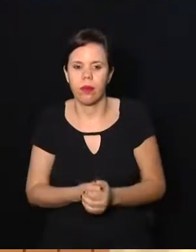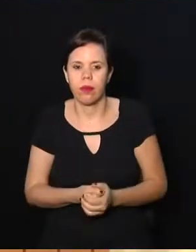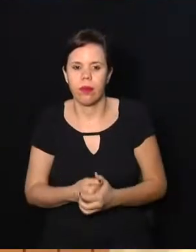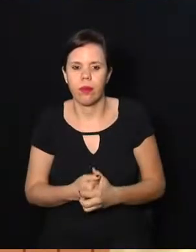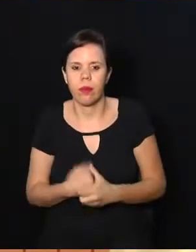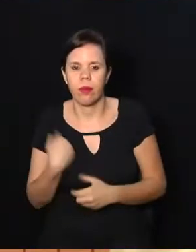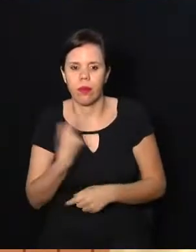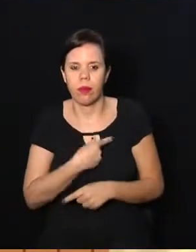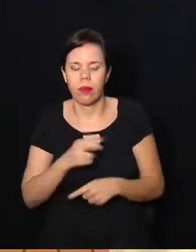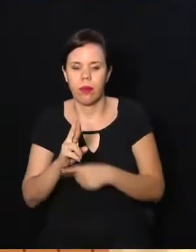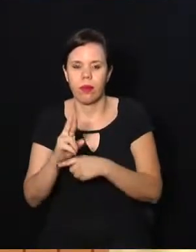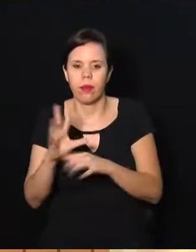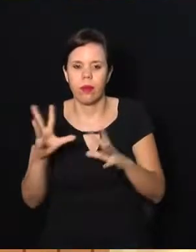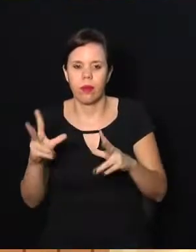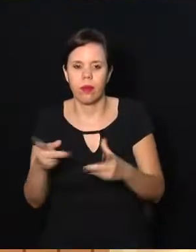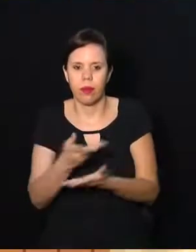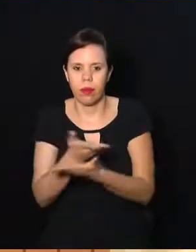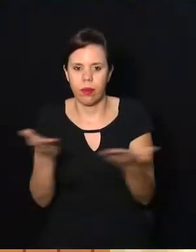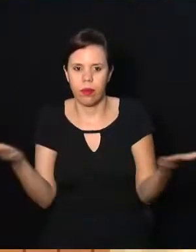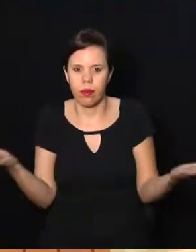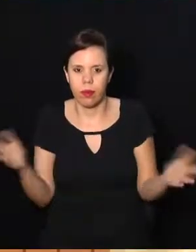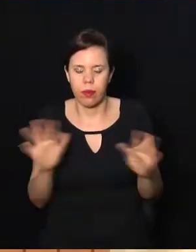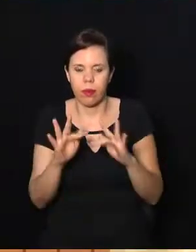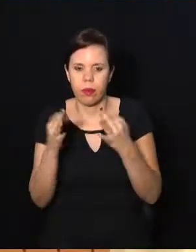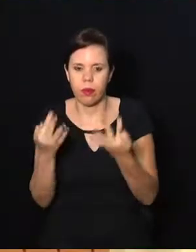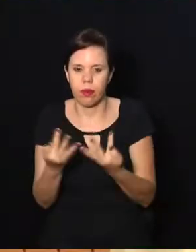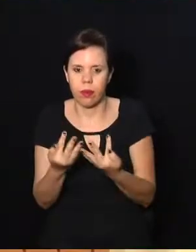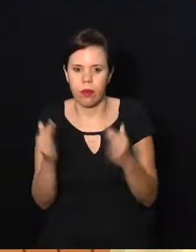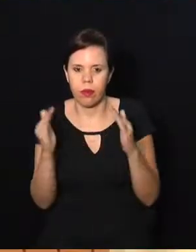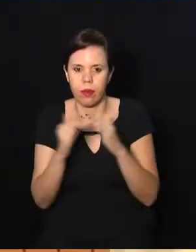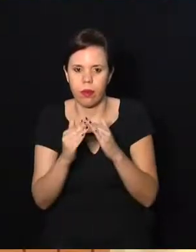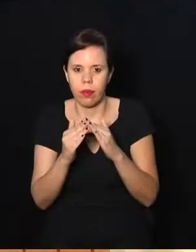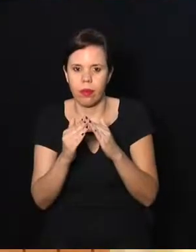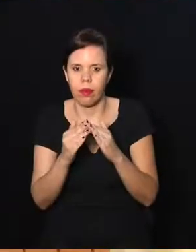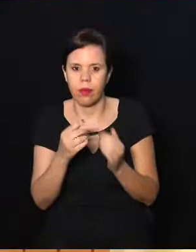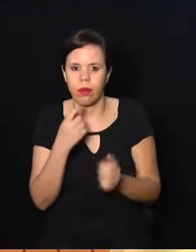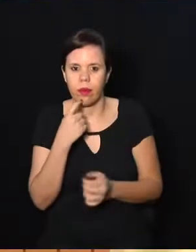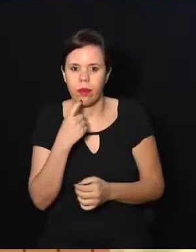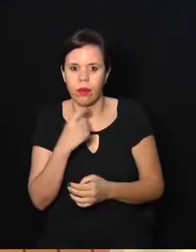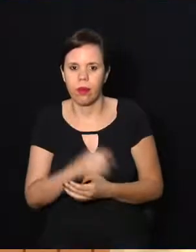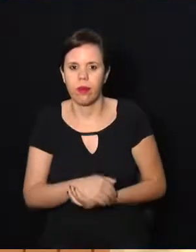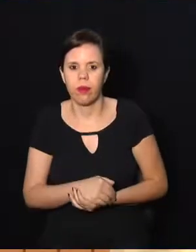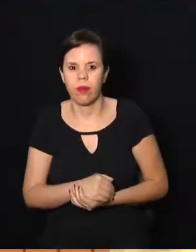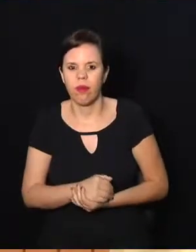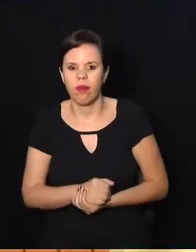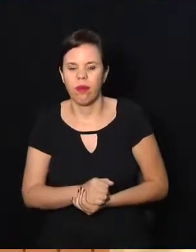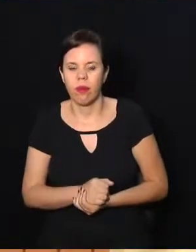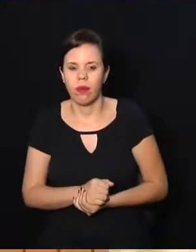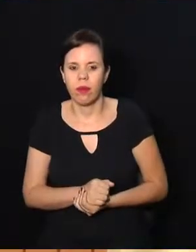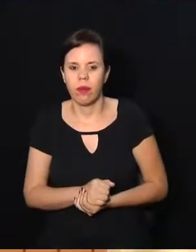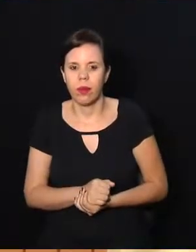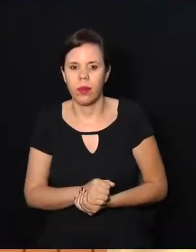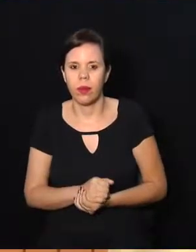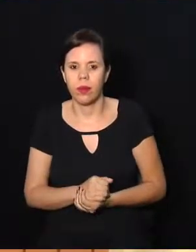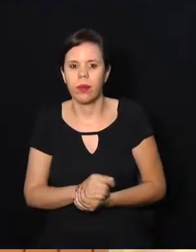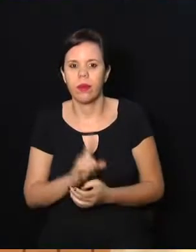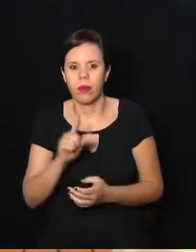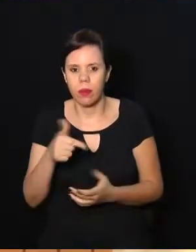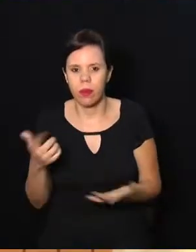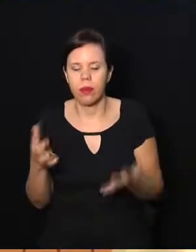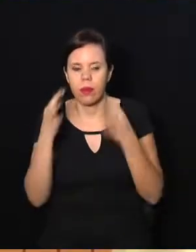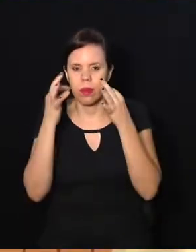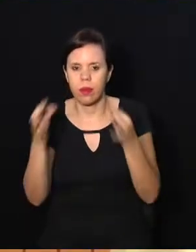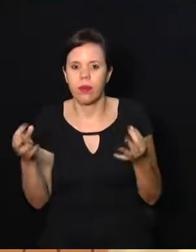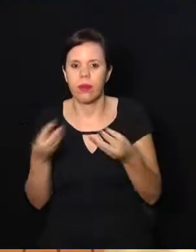aqui representando, todos os senhores são famílias que moram em Campinas e que primam pela qualidade de